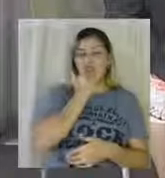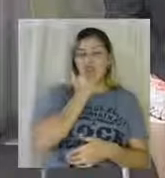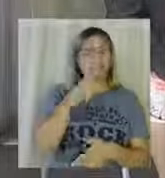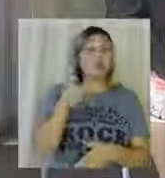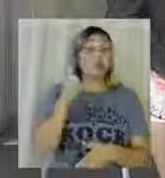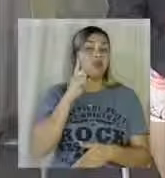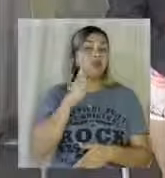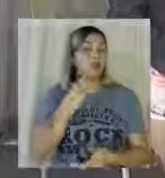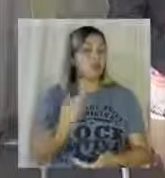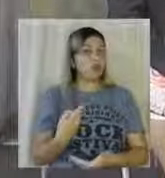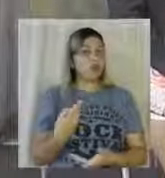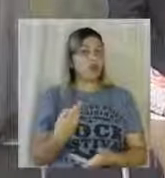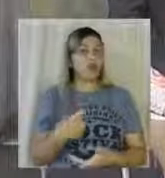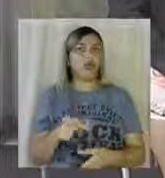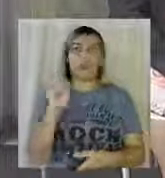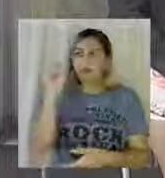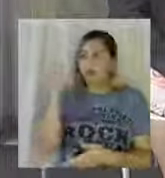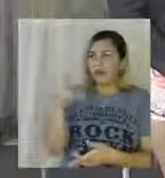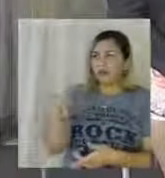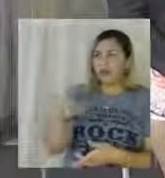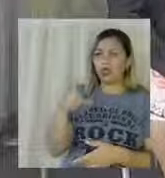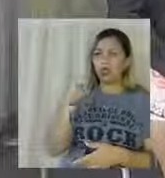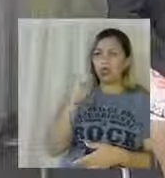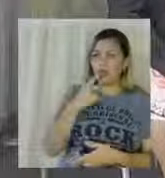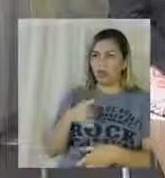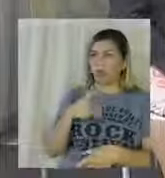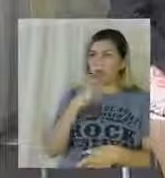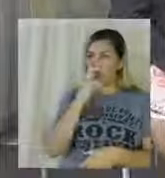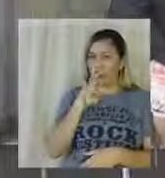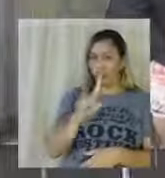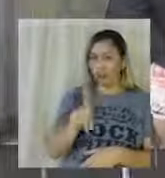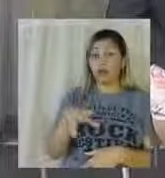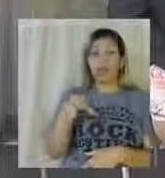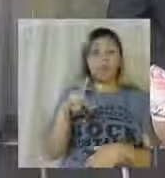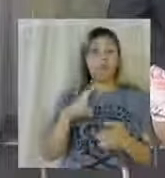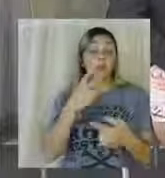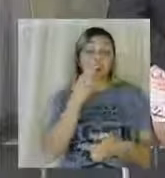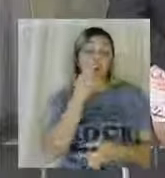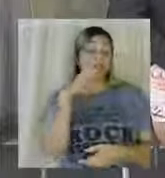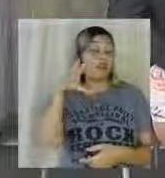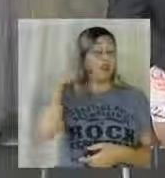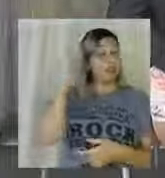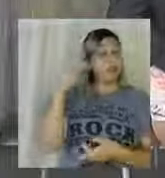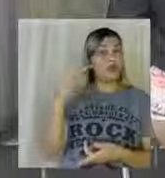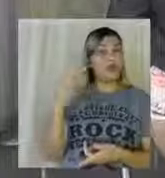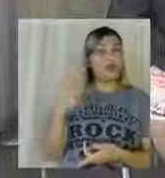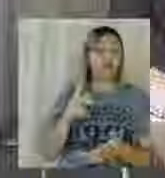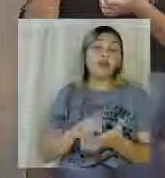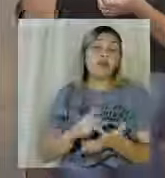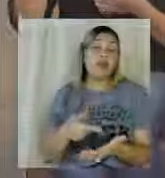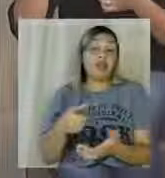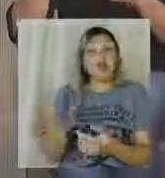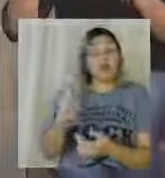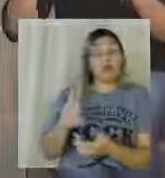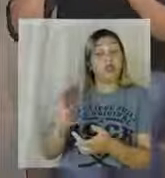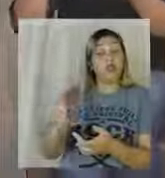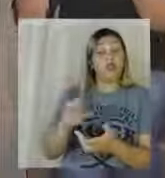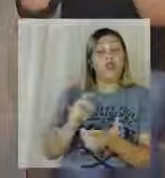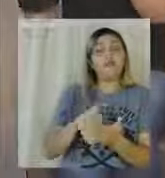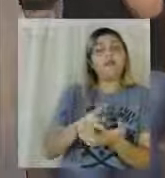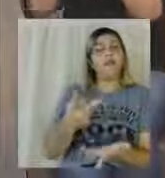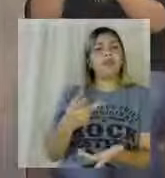ele falava, o quê? Você é surda? Não parece que você é surda, parece ser ouvinte. É verdade, vou fazer o quê? Tá